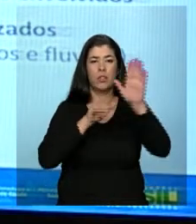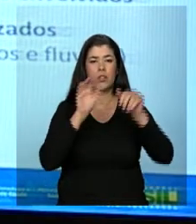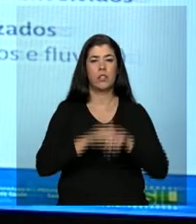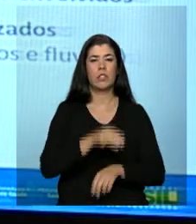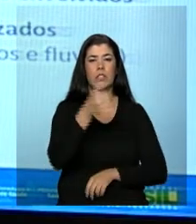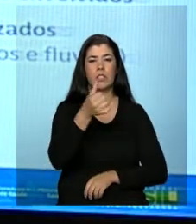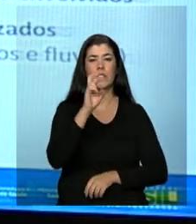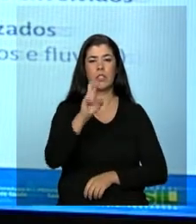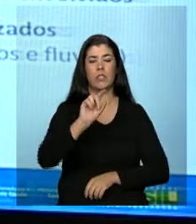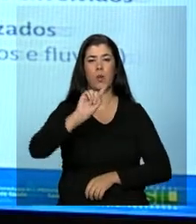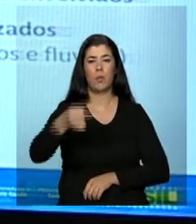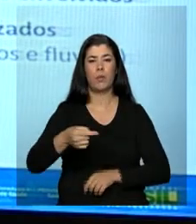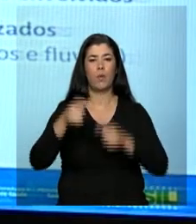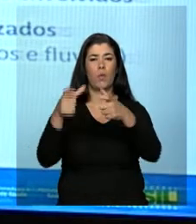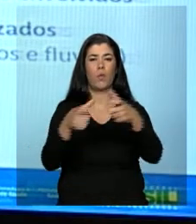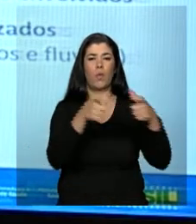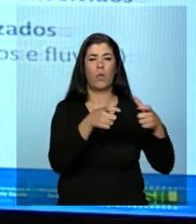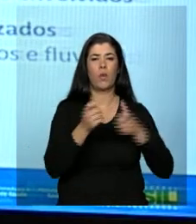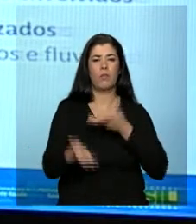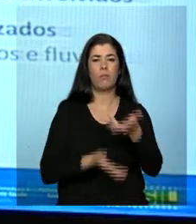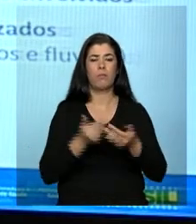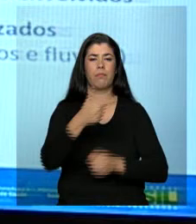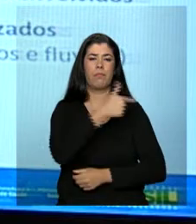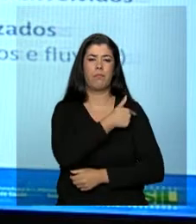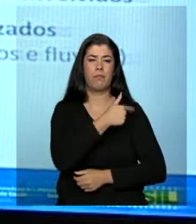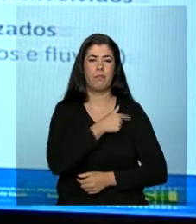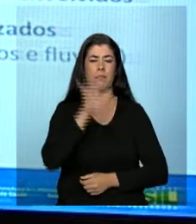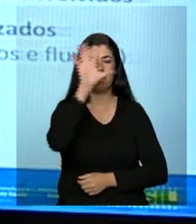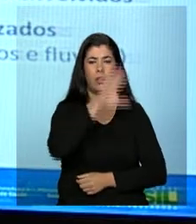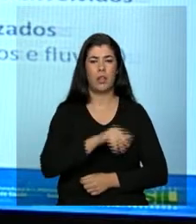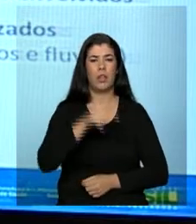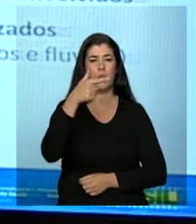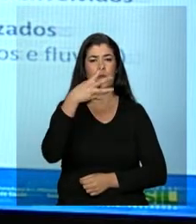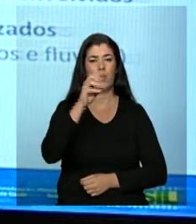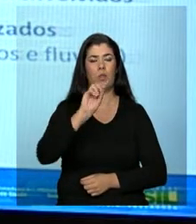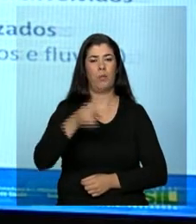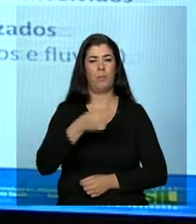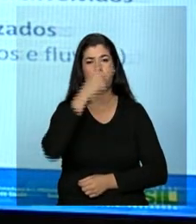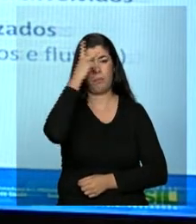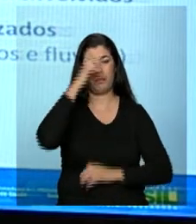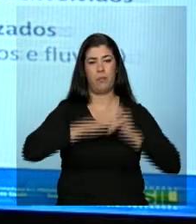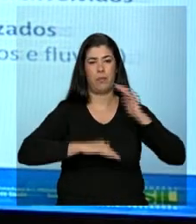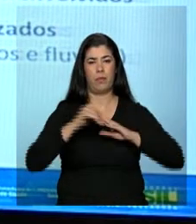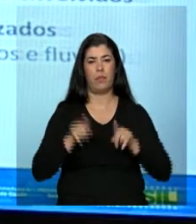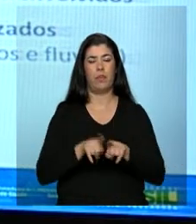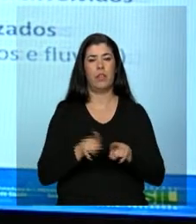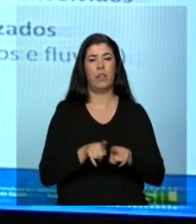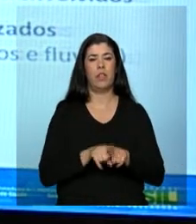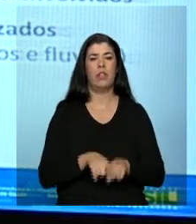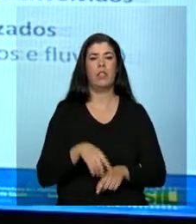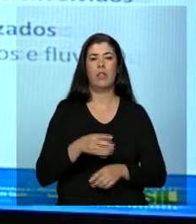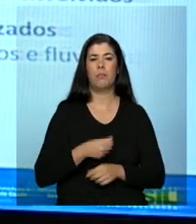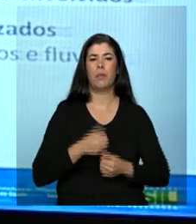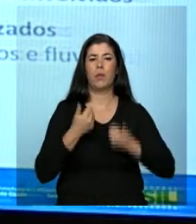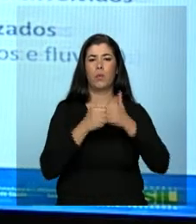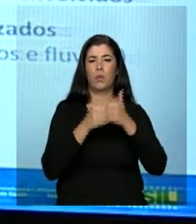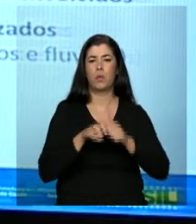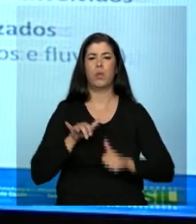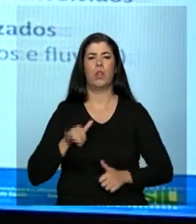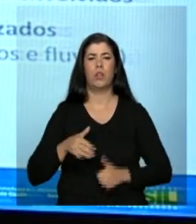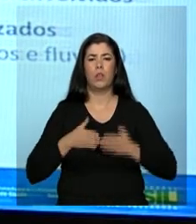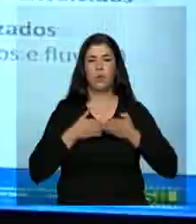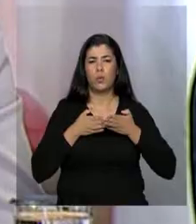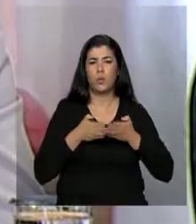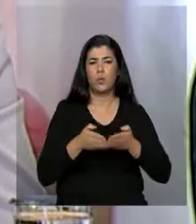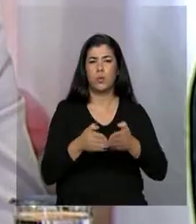mil postos de saúde em todo o país, 240 mil profissionais e o envolvimento de 27 veículos, né, sejam terrestres, marítimos